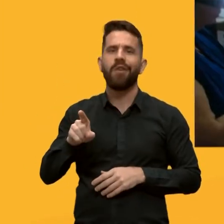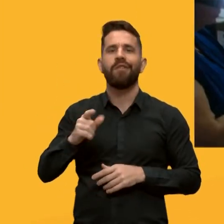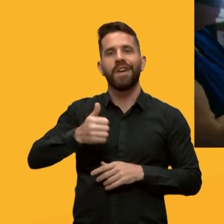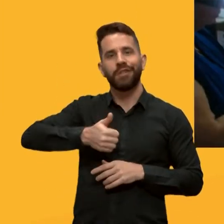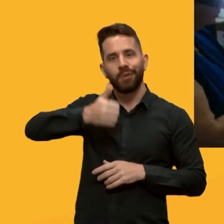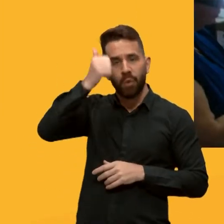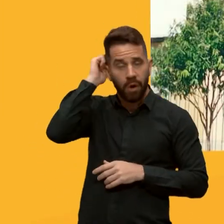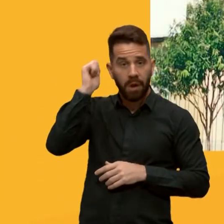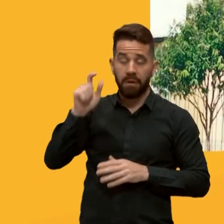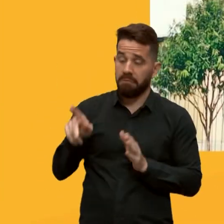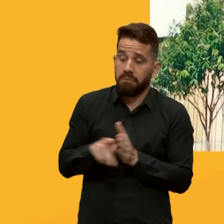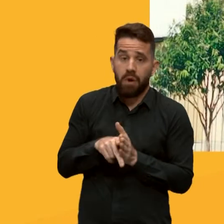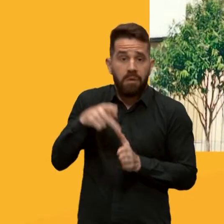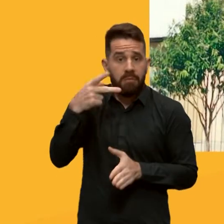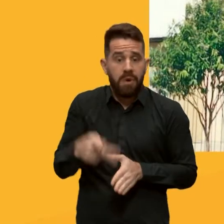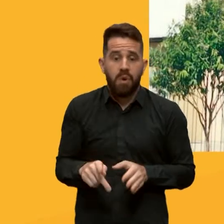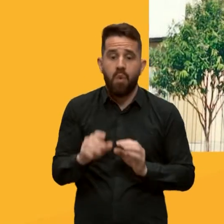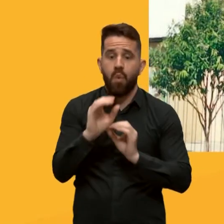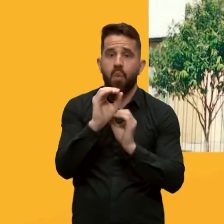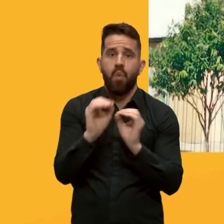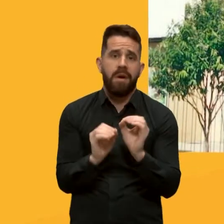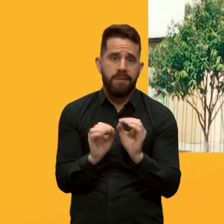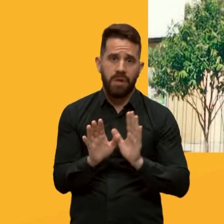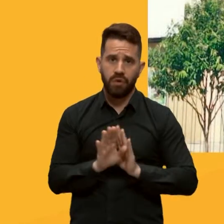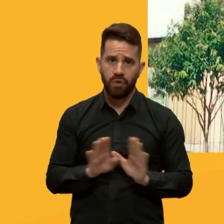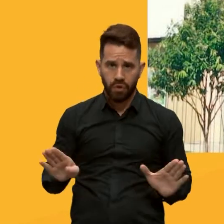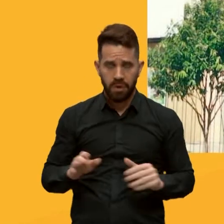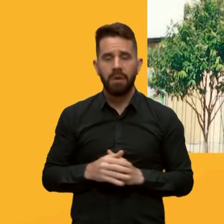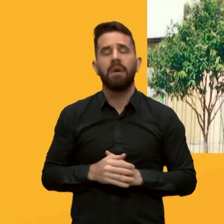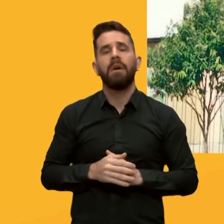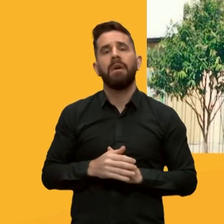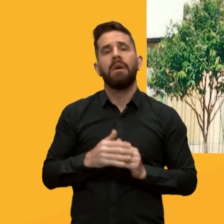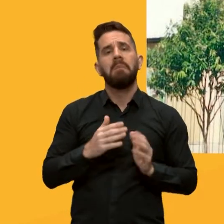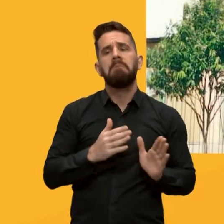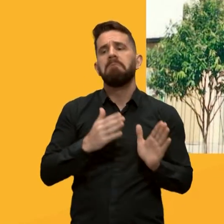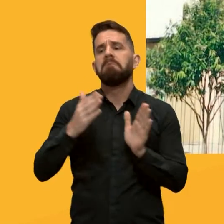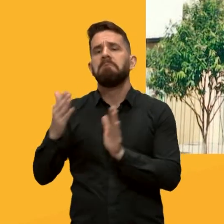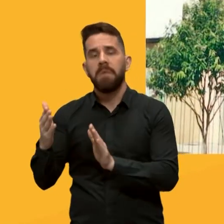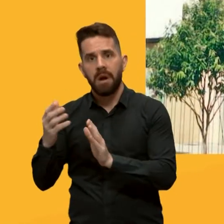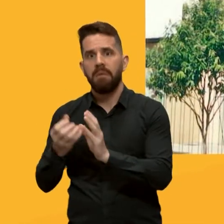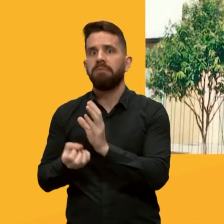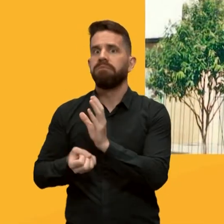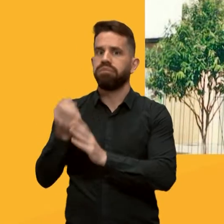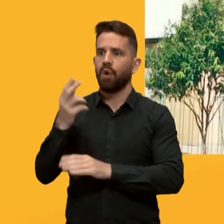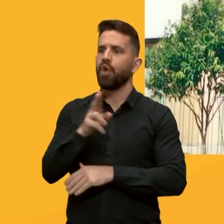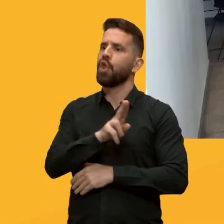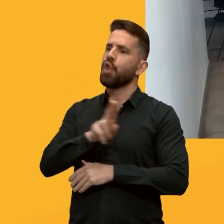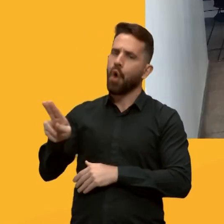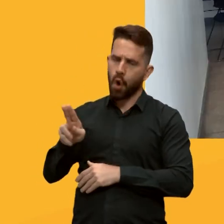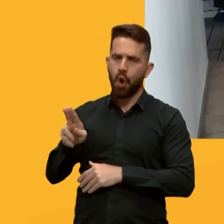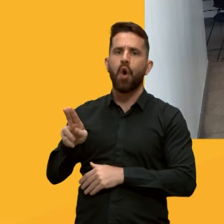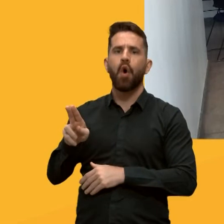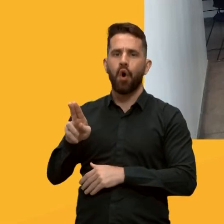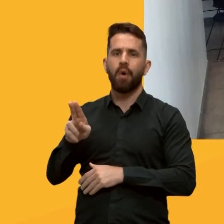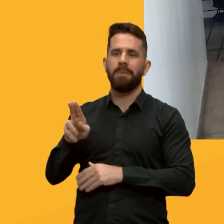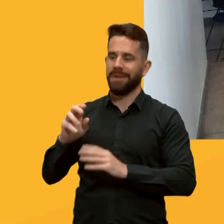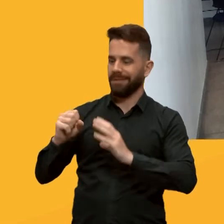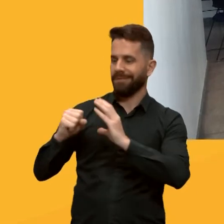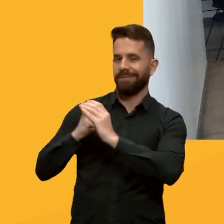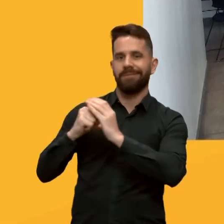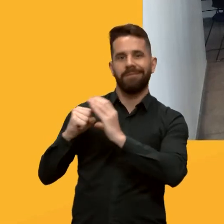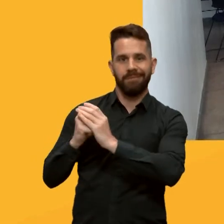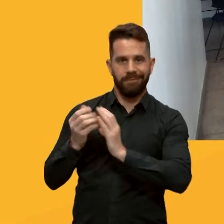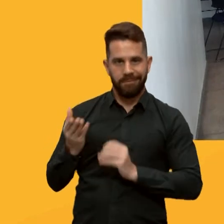seletivo da UFG. Em seguida, se tornou o Centro de Seleção, com atividades para o público externo.